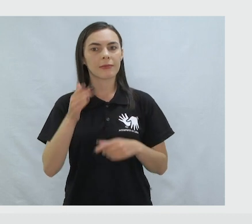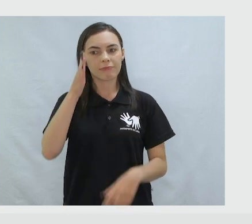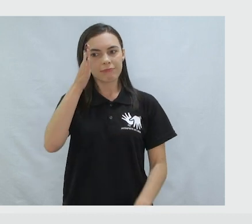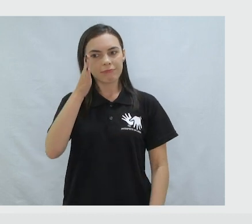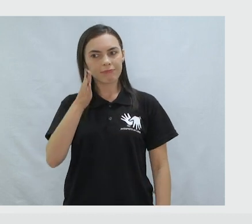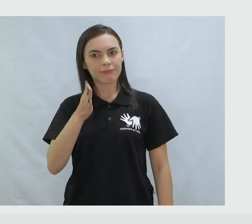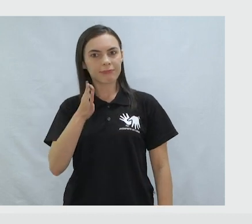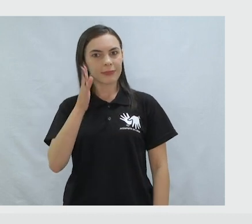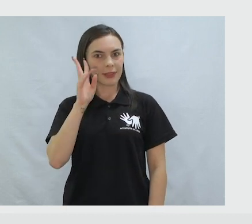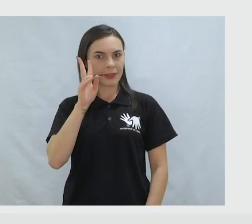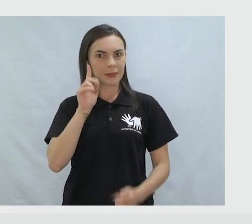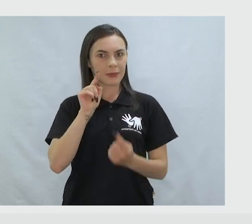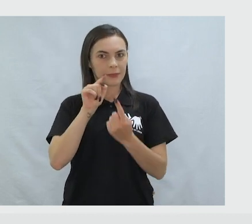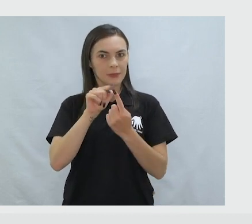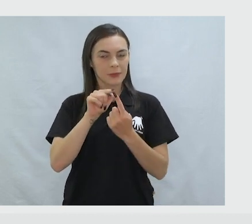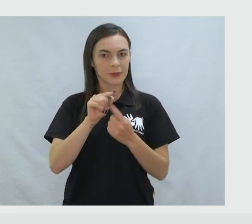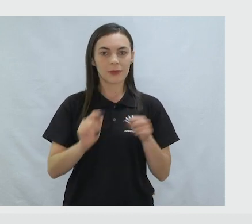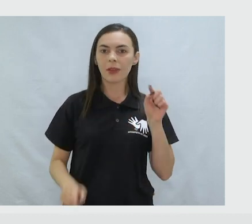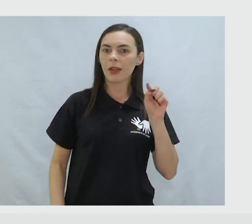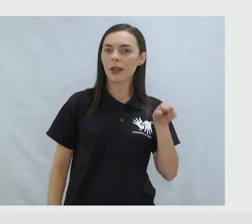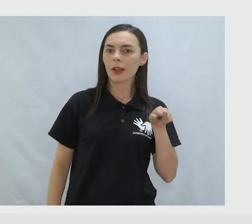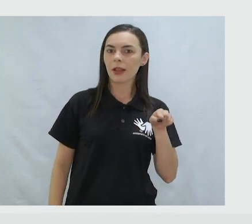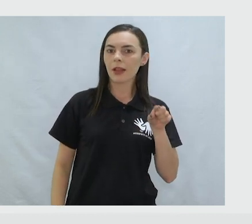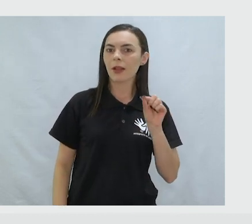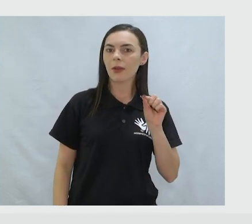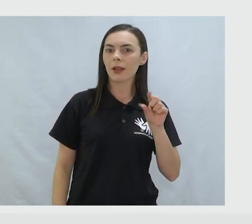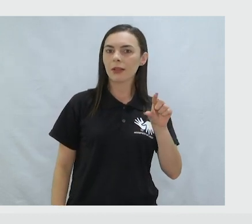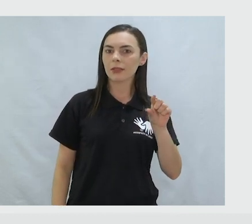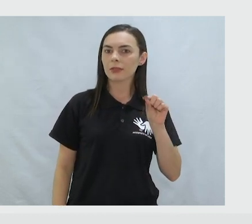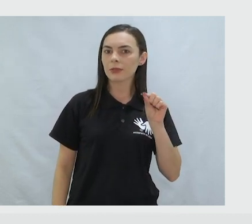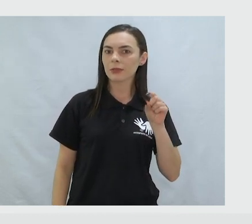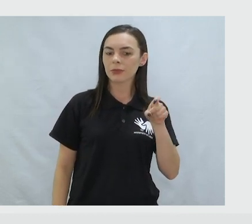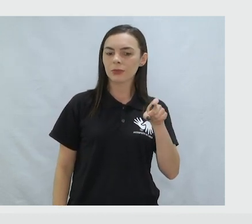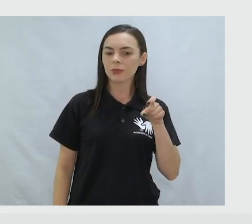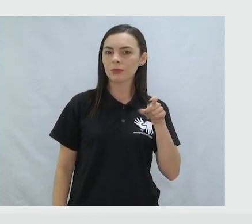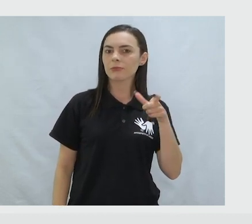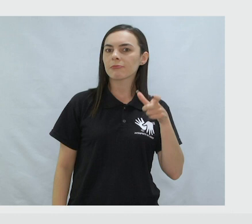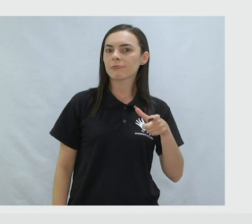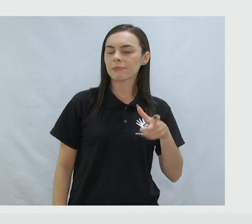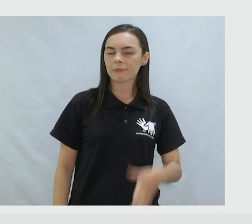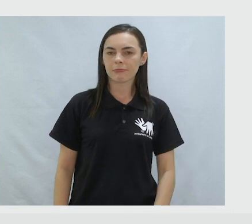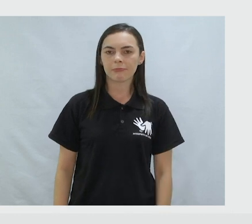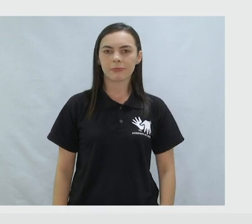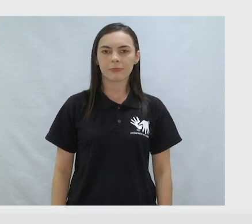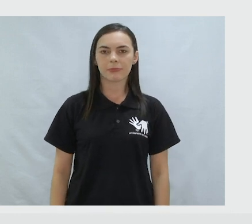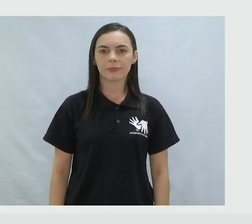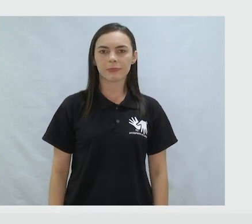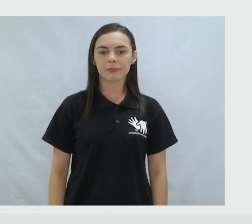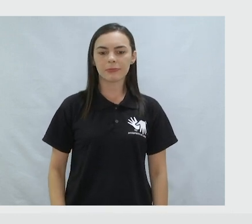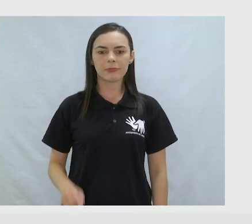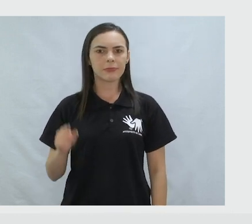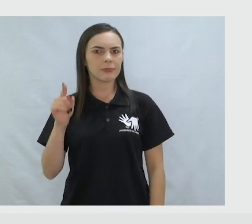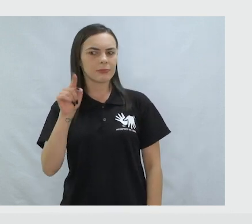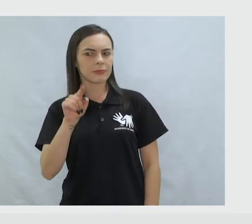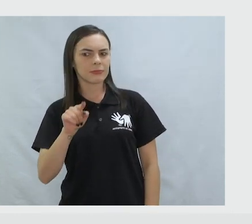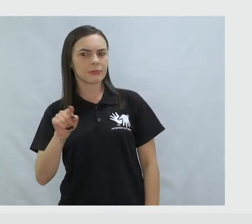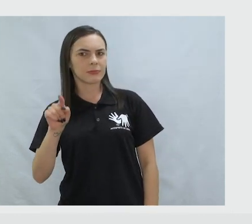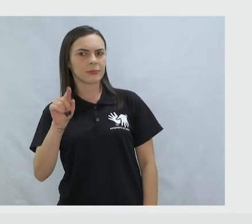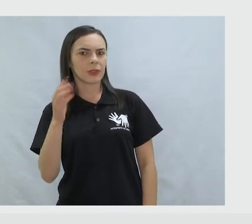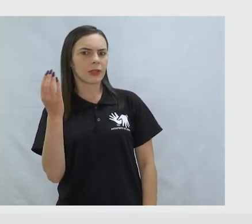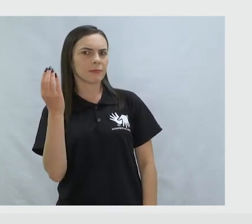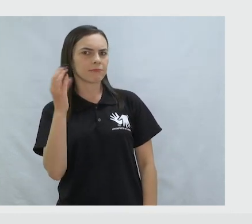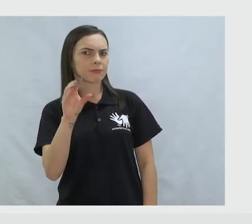a linha. Agora o Max. O Max colocou lá o X dele. E a